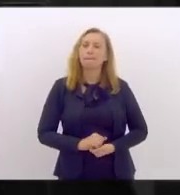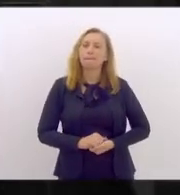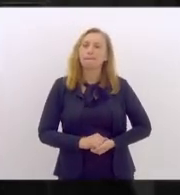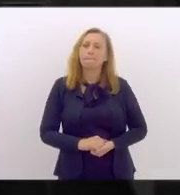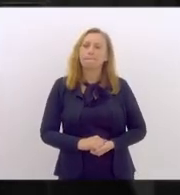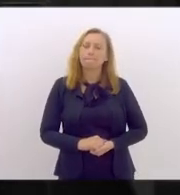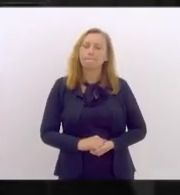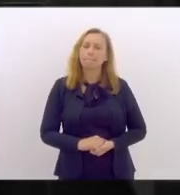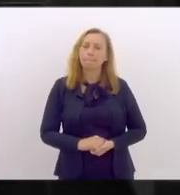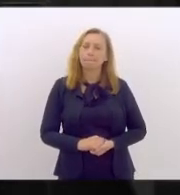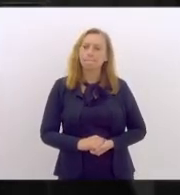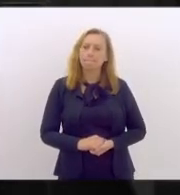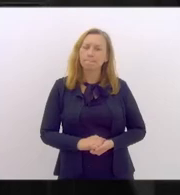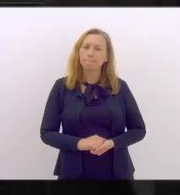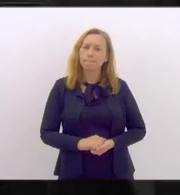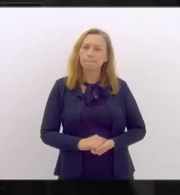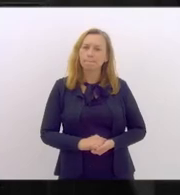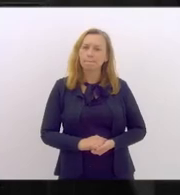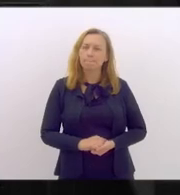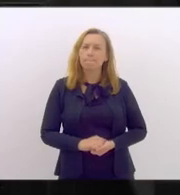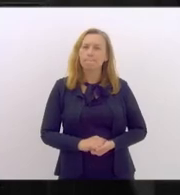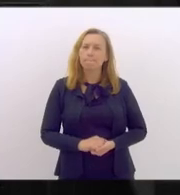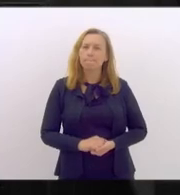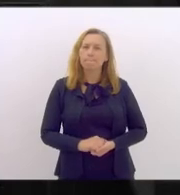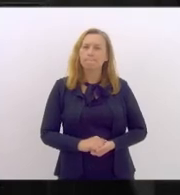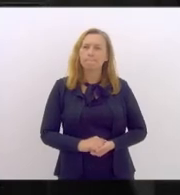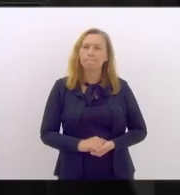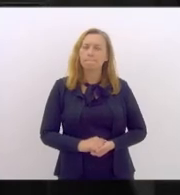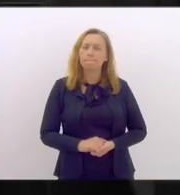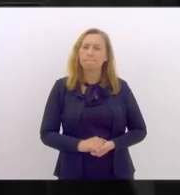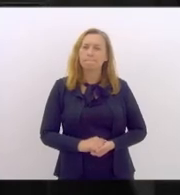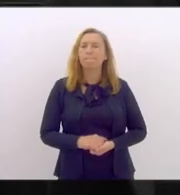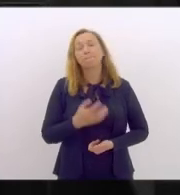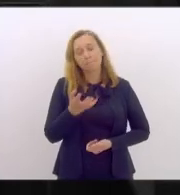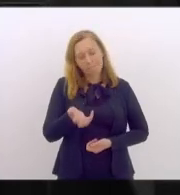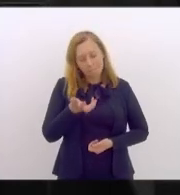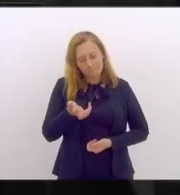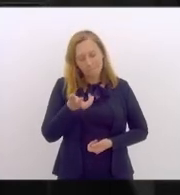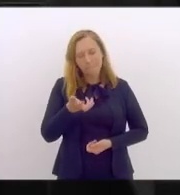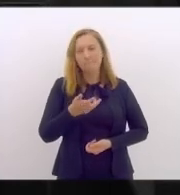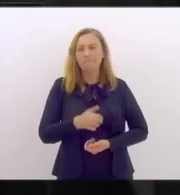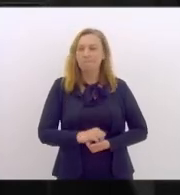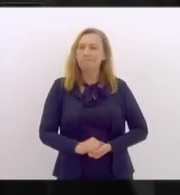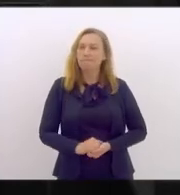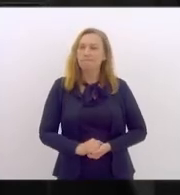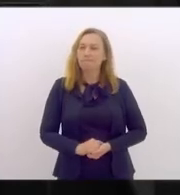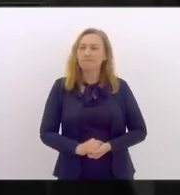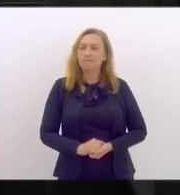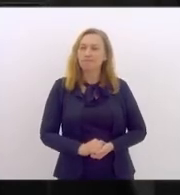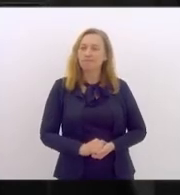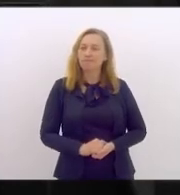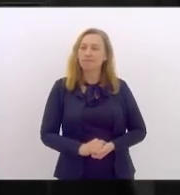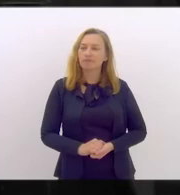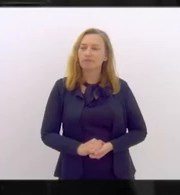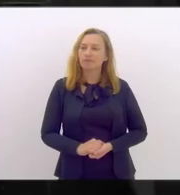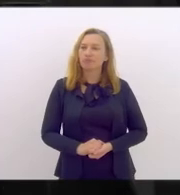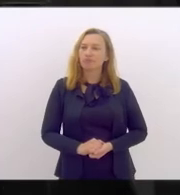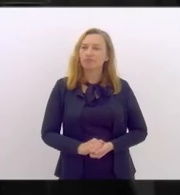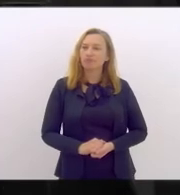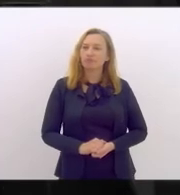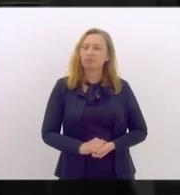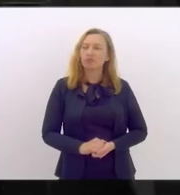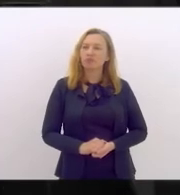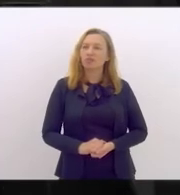amortecidos estão implodidos há algum tempo mas eu quero enfim queria fazer essa